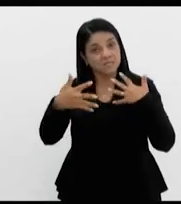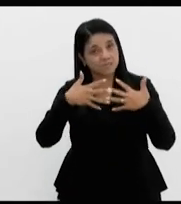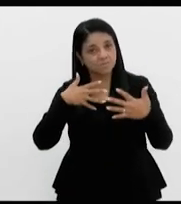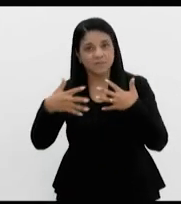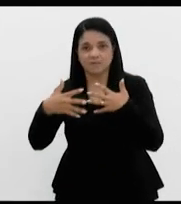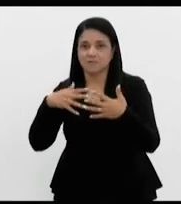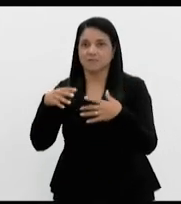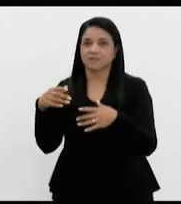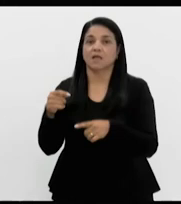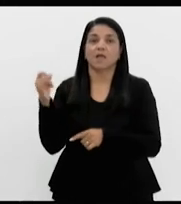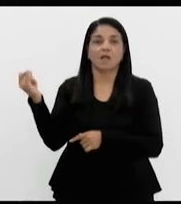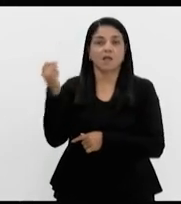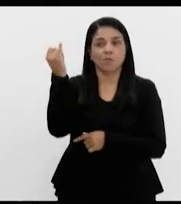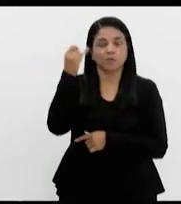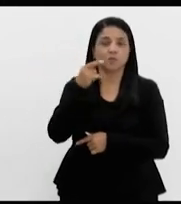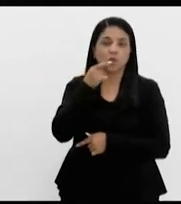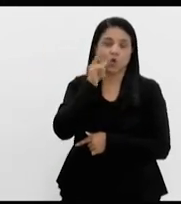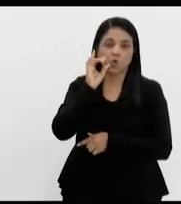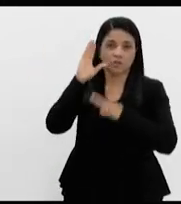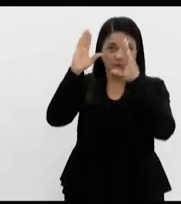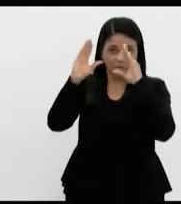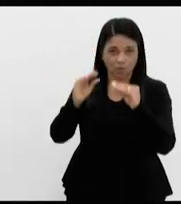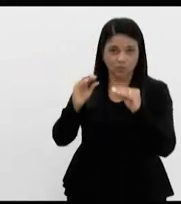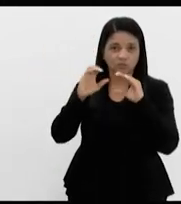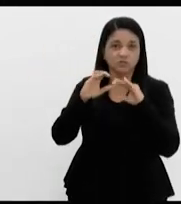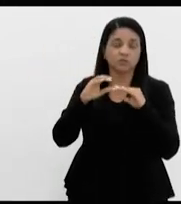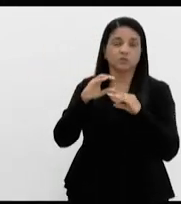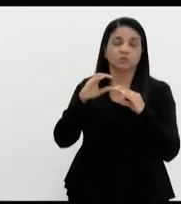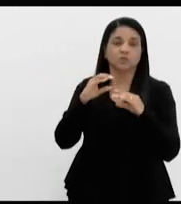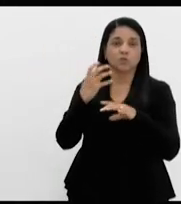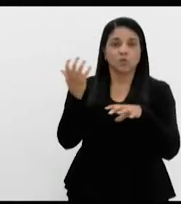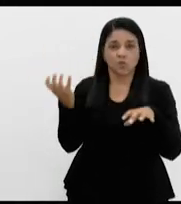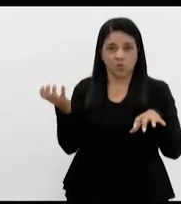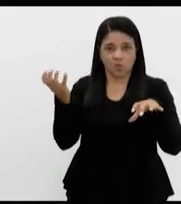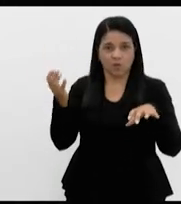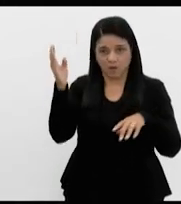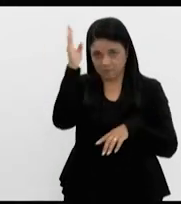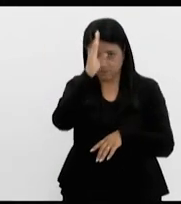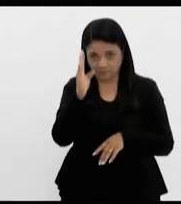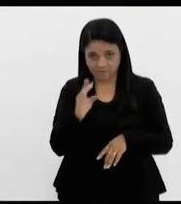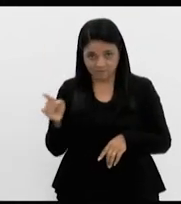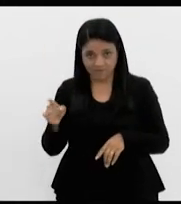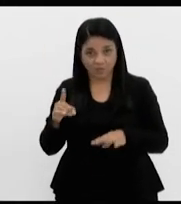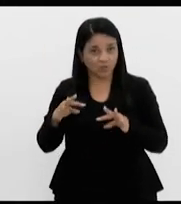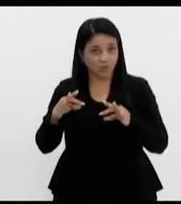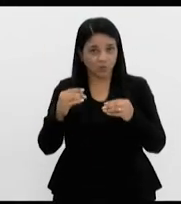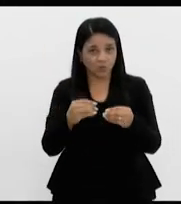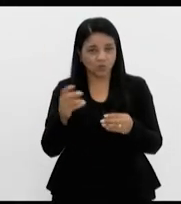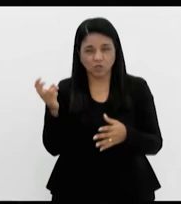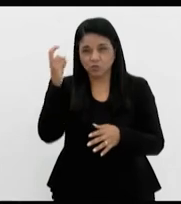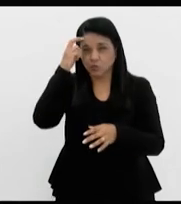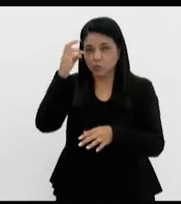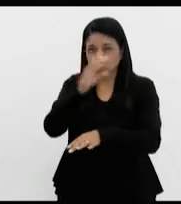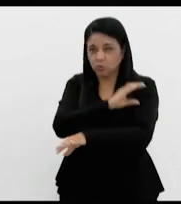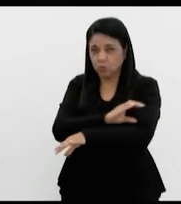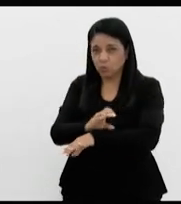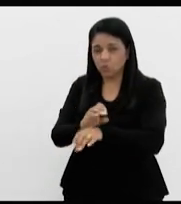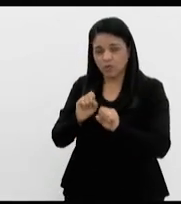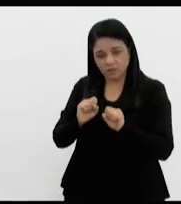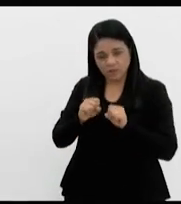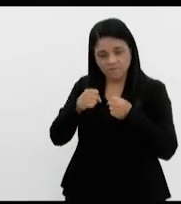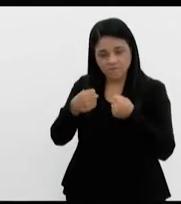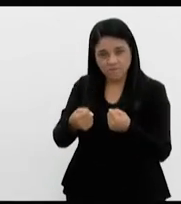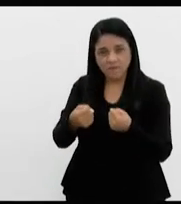importante, na noite de ontem, no Congresso Nacional, nós, todos os fazedores de cultura, aqueles que defendem a cultura